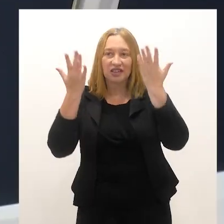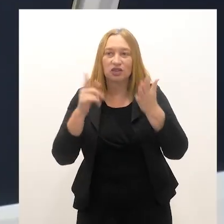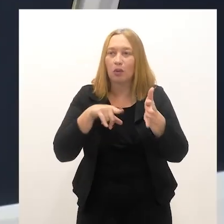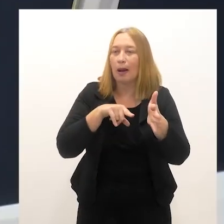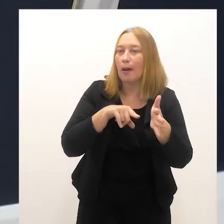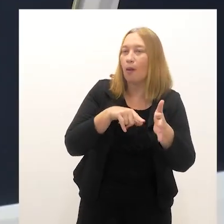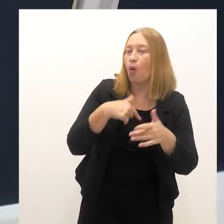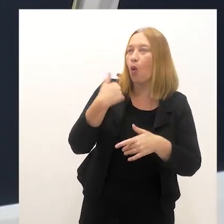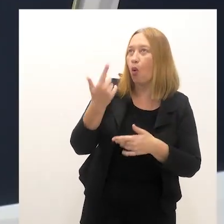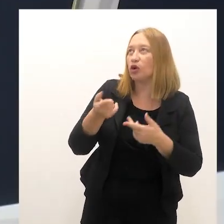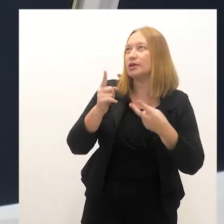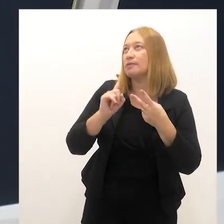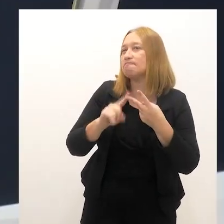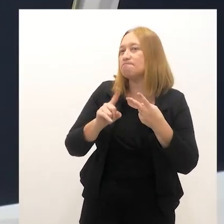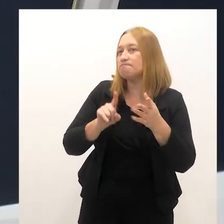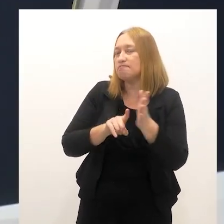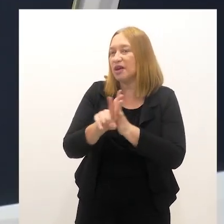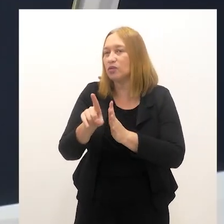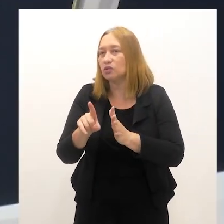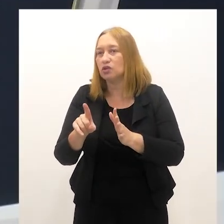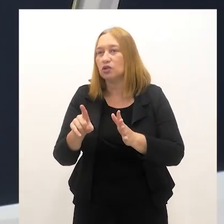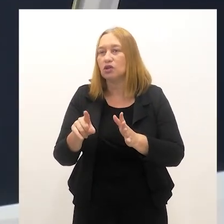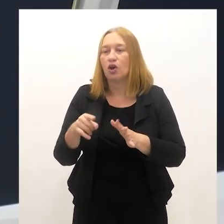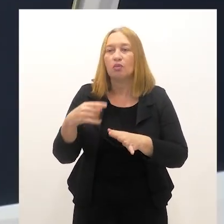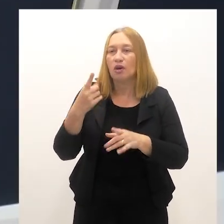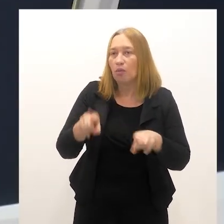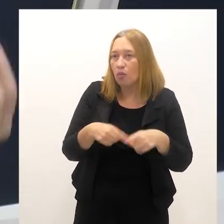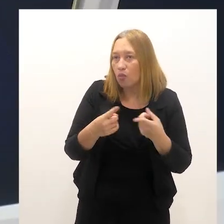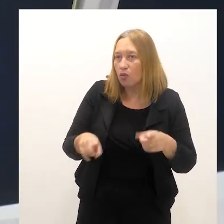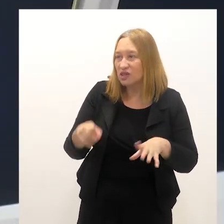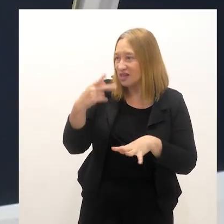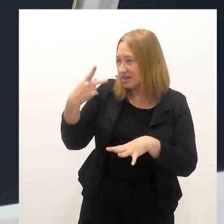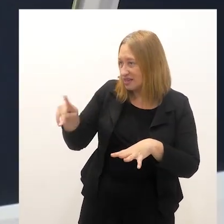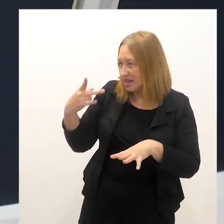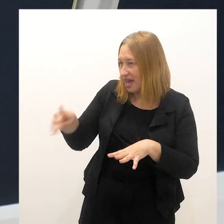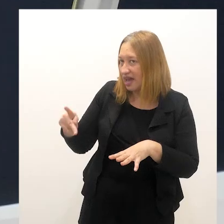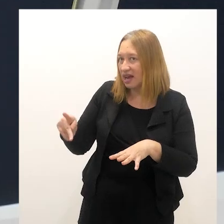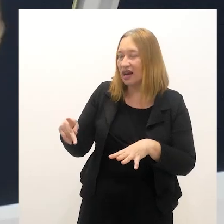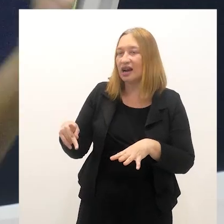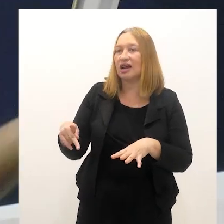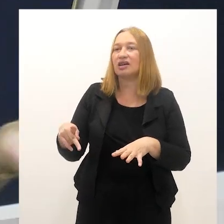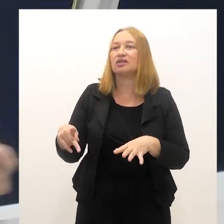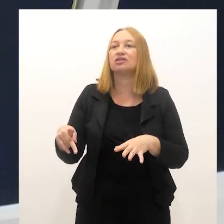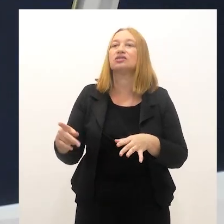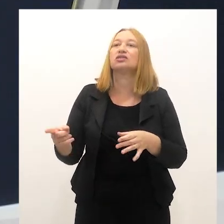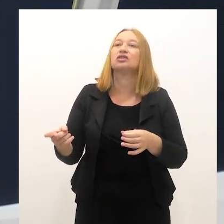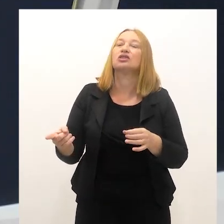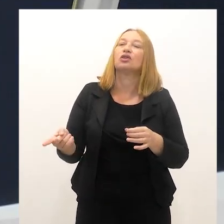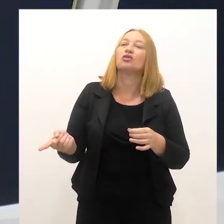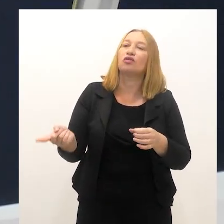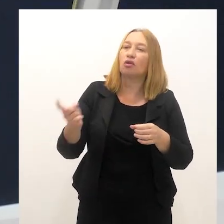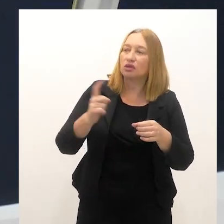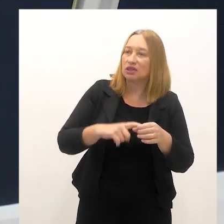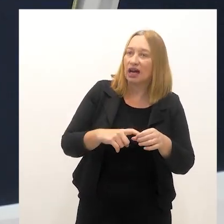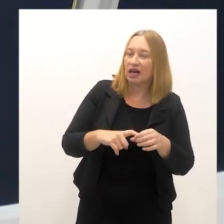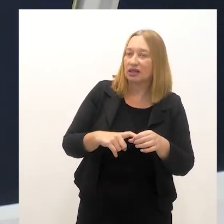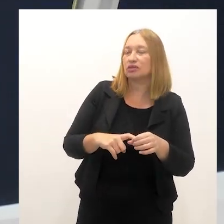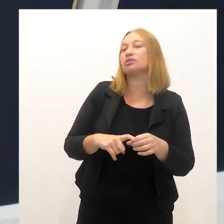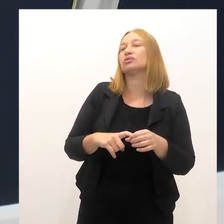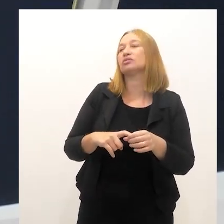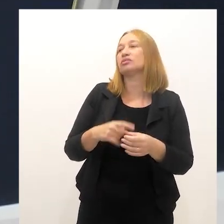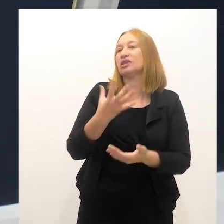sobre o evento, fiz uma pergunta sobre uns discos antigos dela que tinham sido remasterizados e